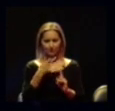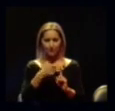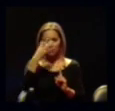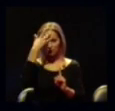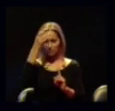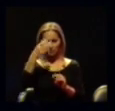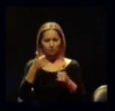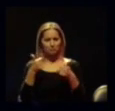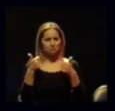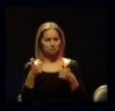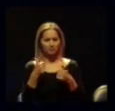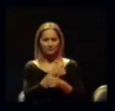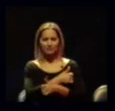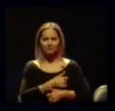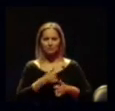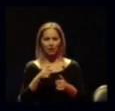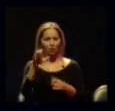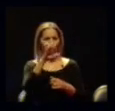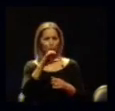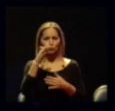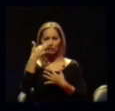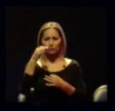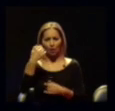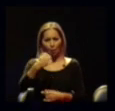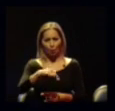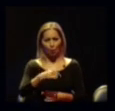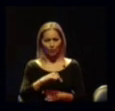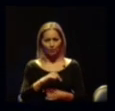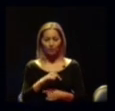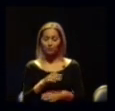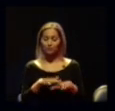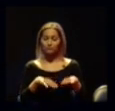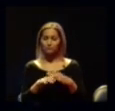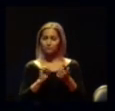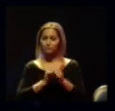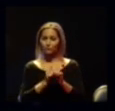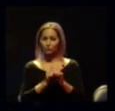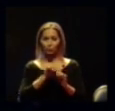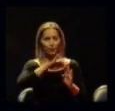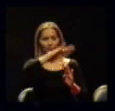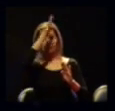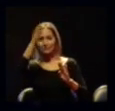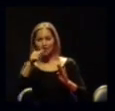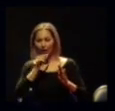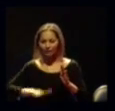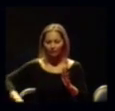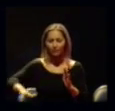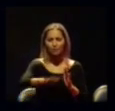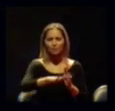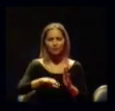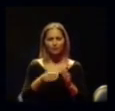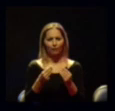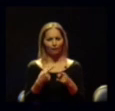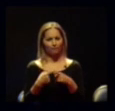cidade, com condições naturais únicas, onde a prática desportiva da Serra à Baía é